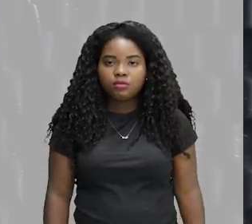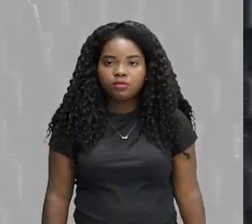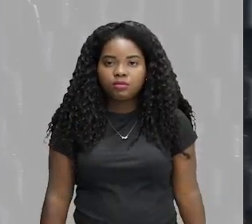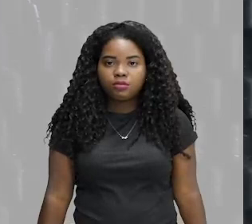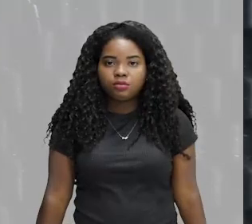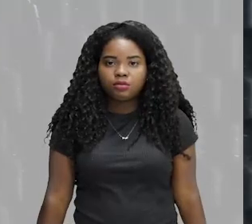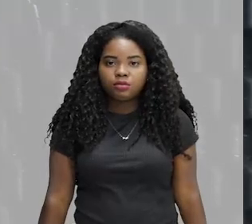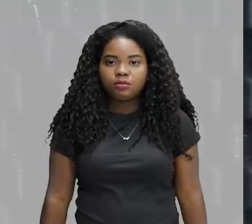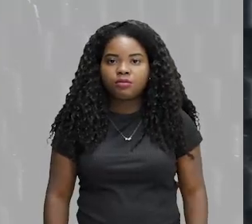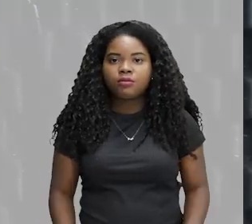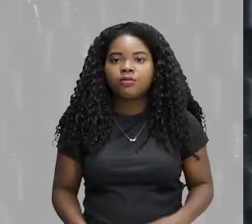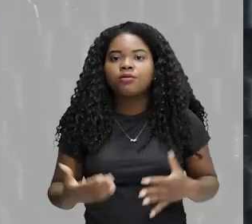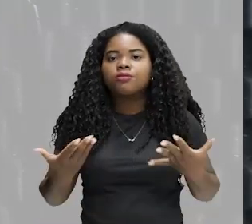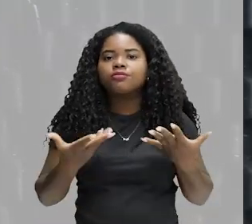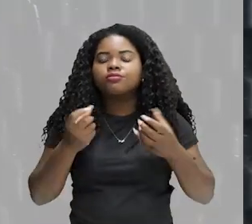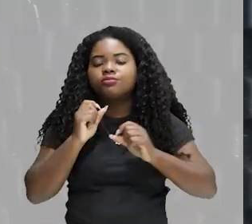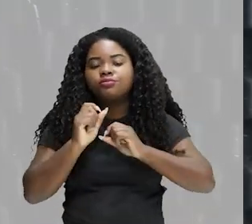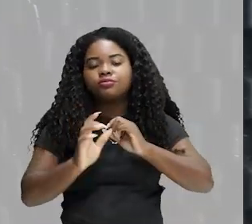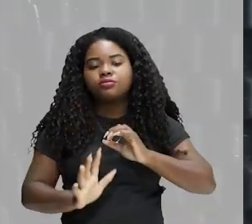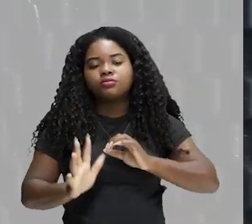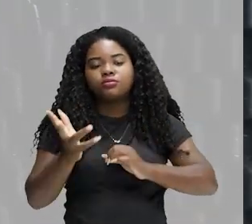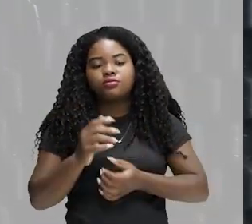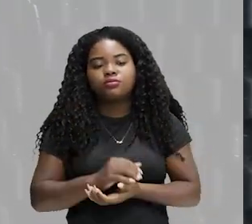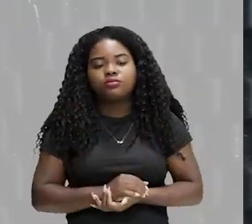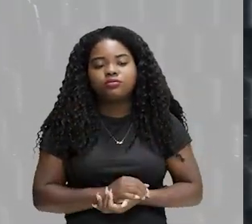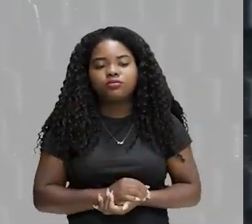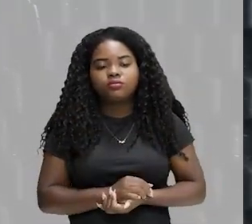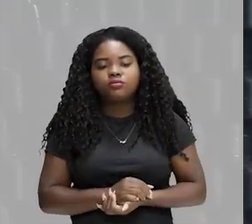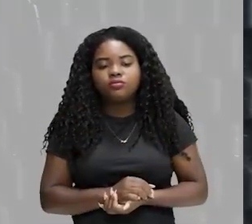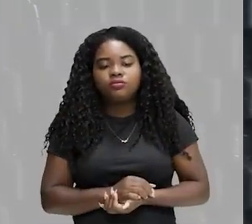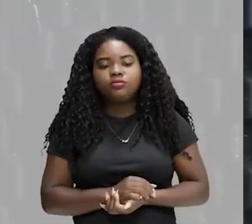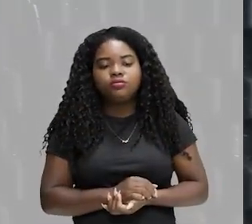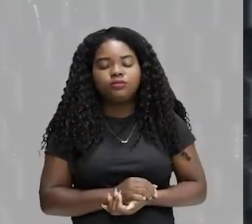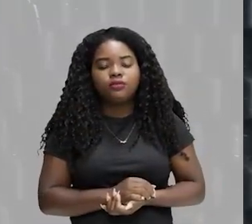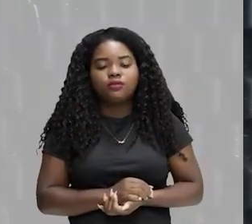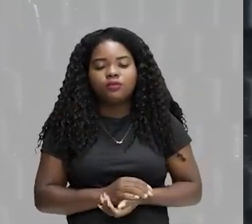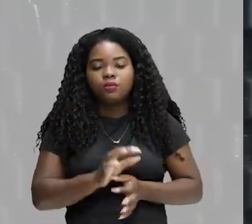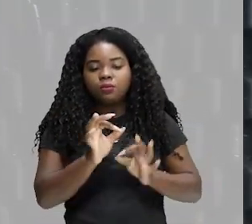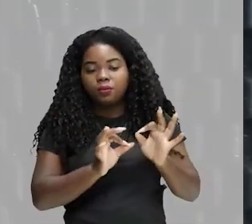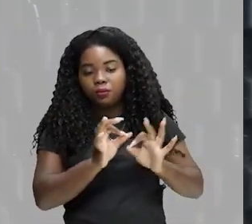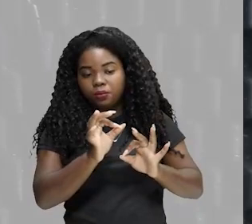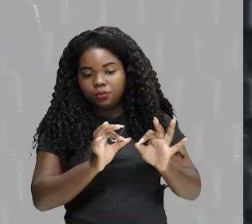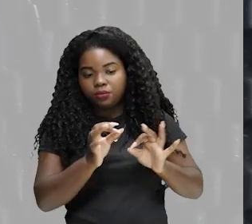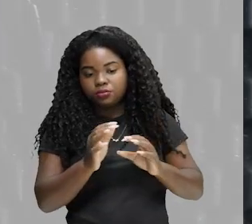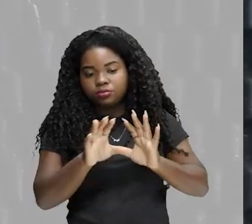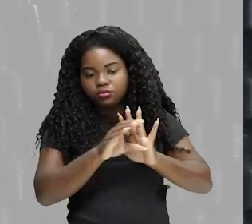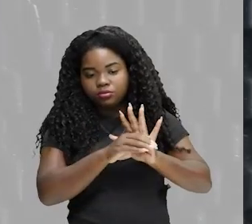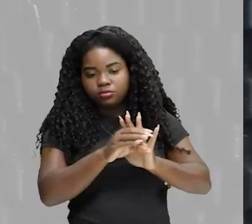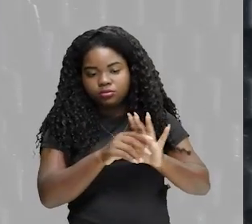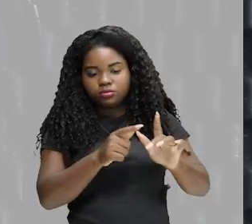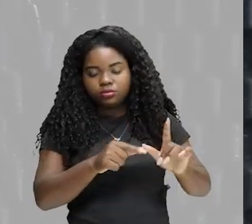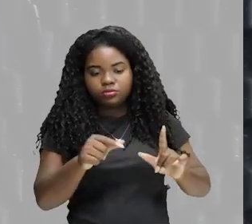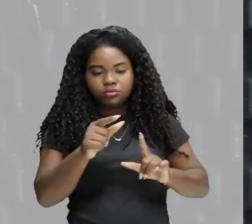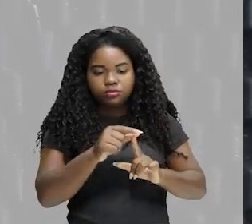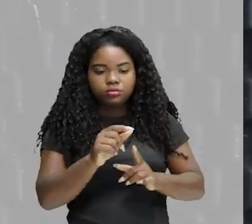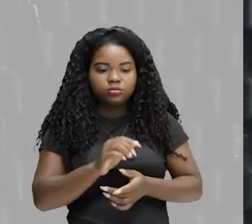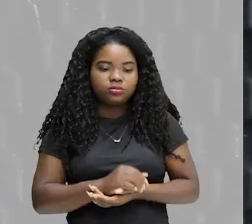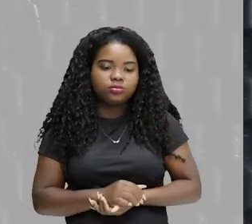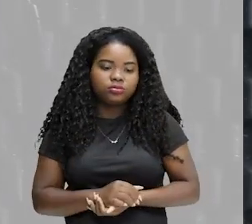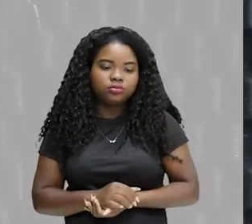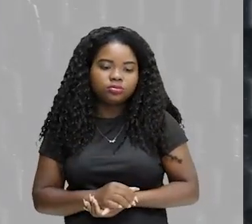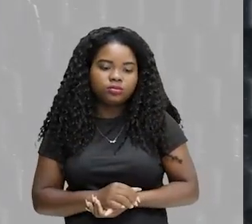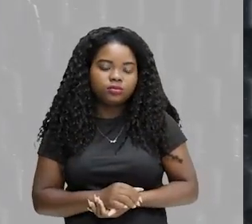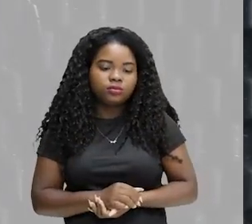o sentido. E agora, o que é que nós vamos fazer? Agora, a gente está aplicando a definição de logaritmo,